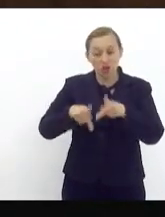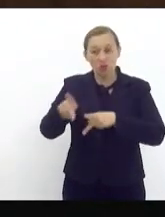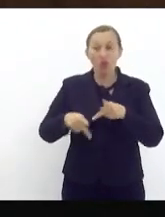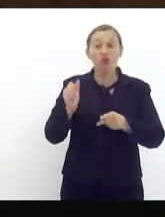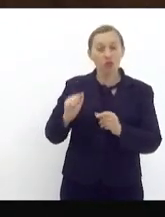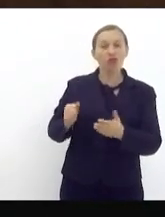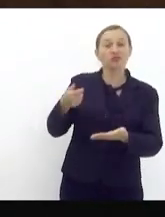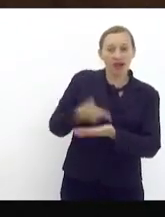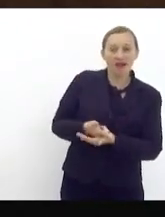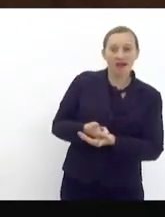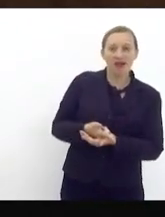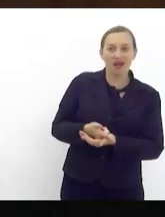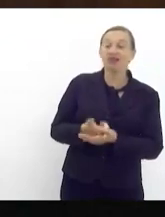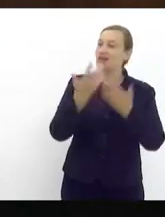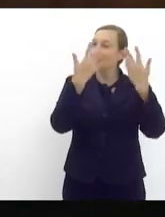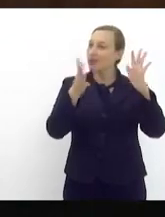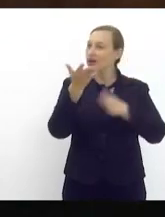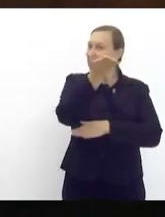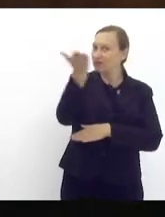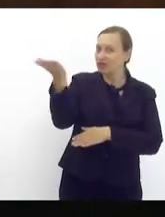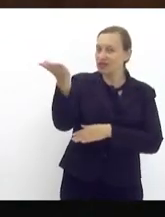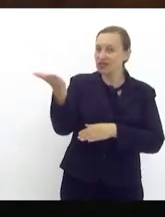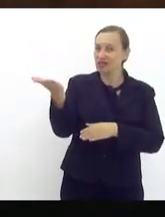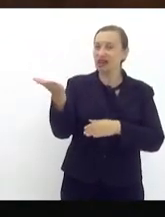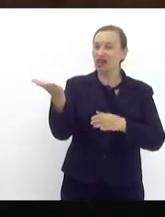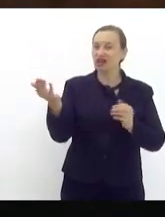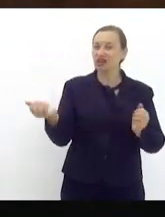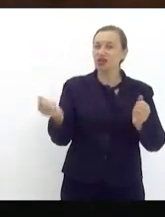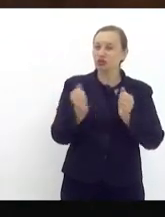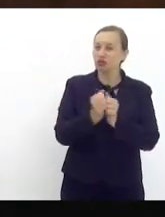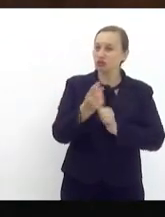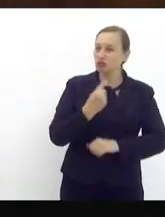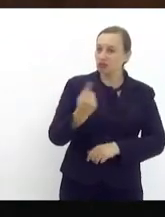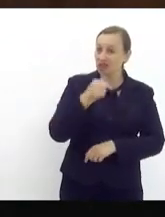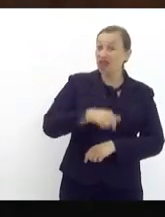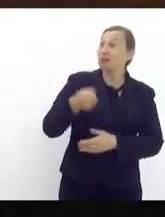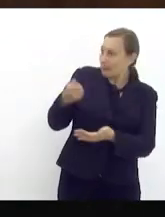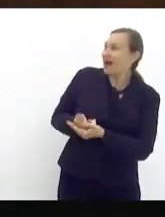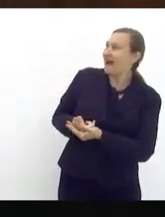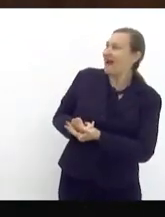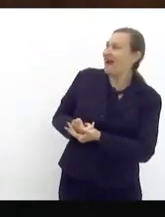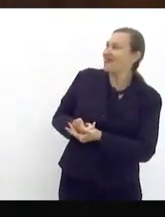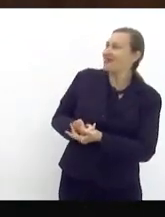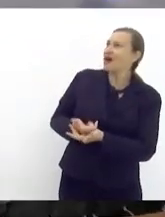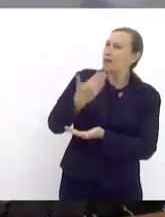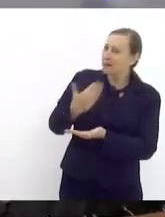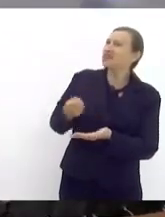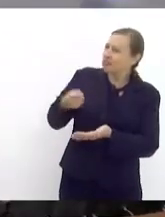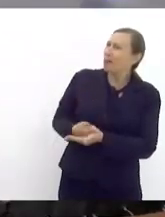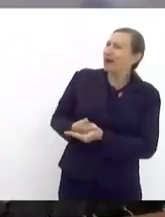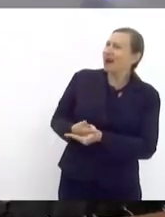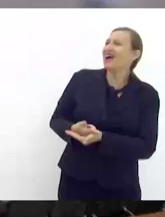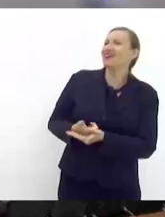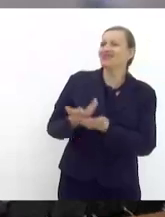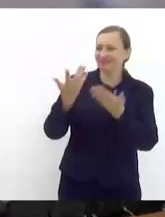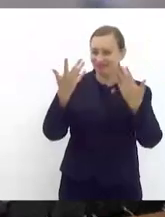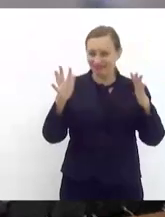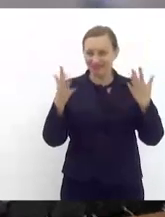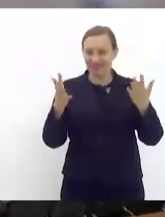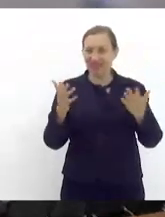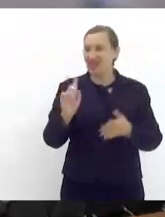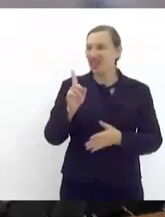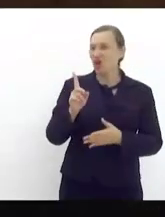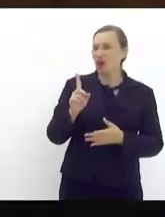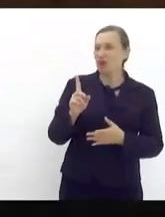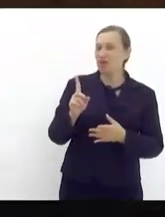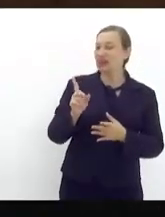possa pagar. E parabéns a vocês que ocupam as galerias aqui para pagar, para pedir para pagar. Não é para